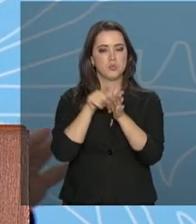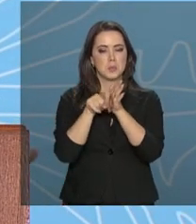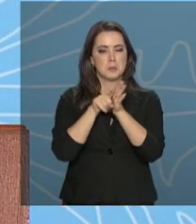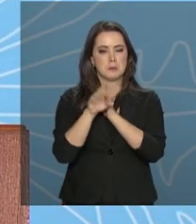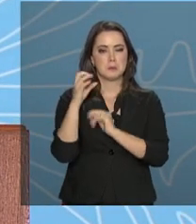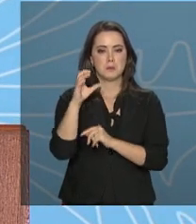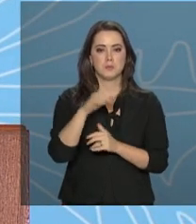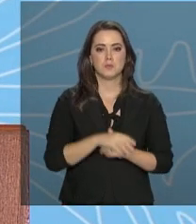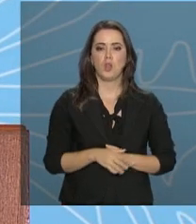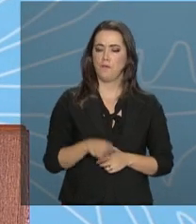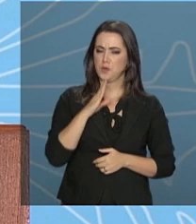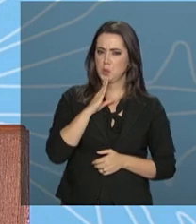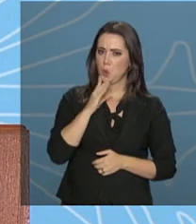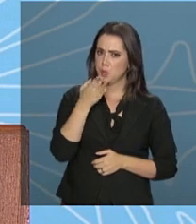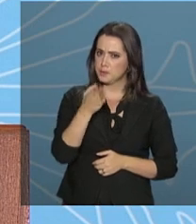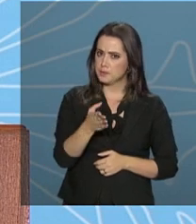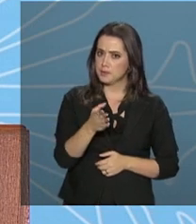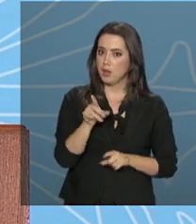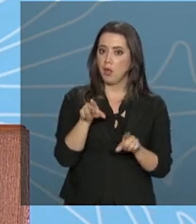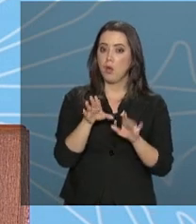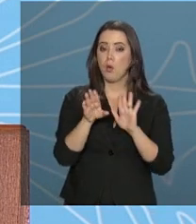conhecer aquele projeto,